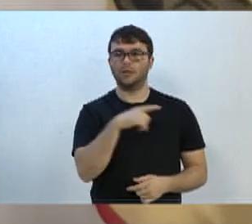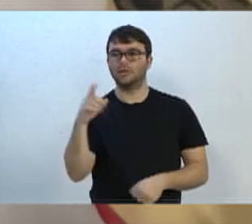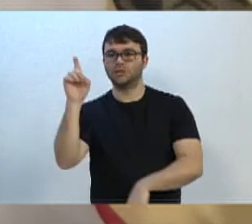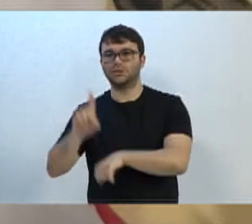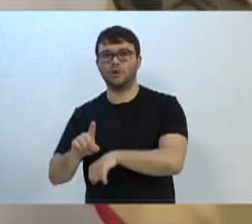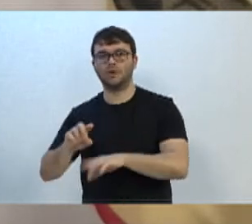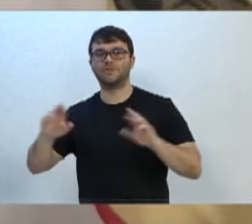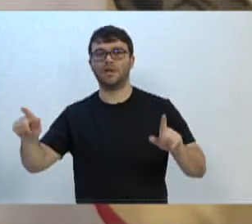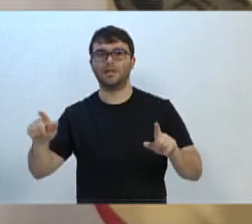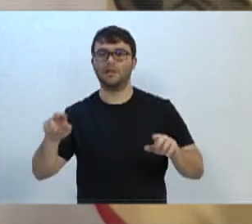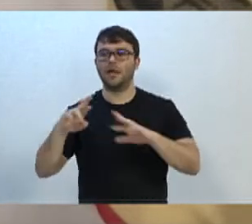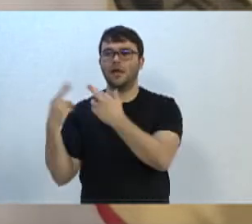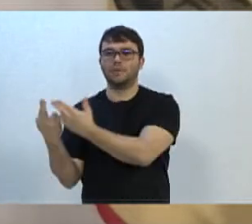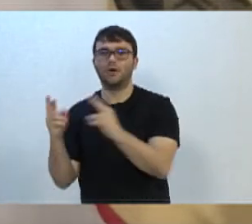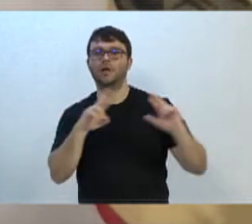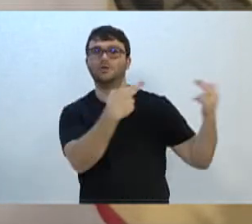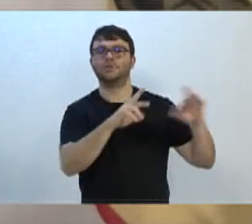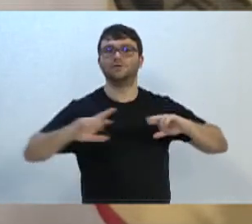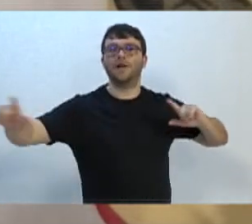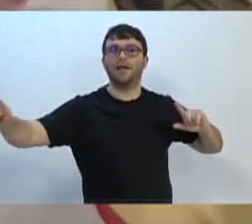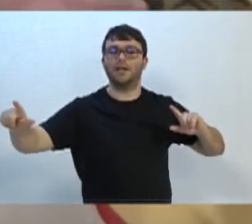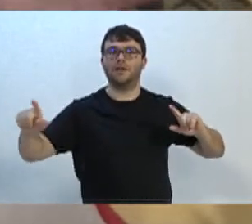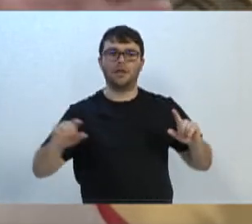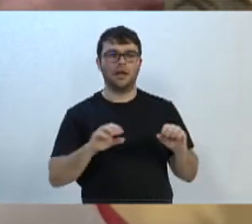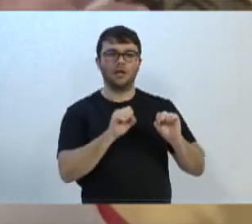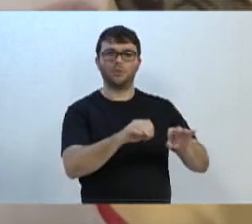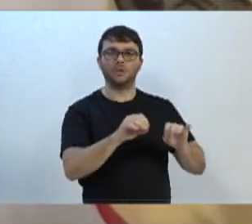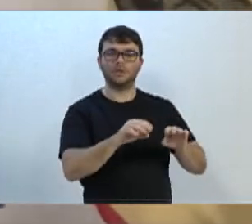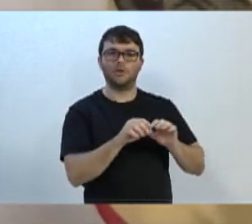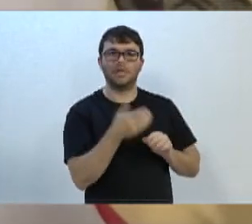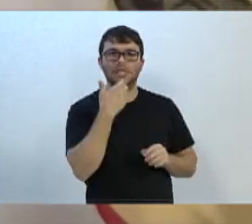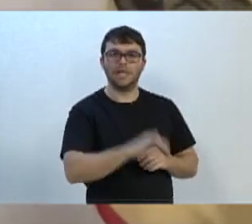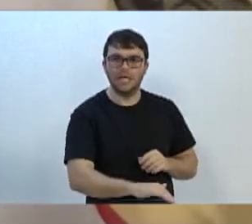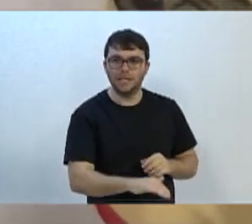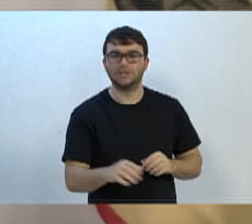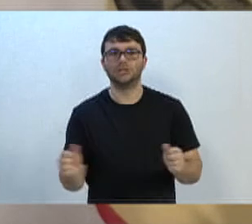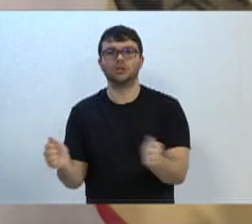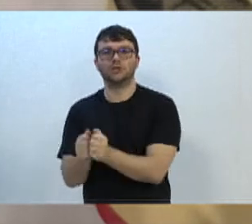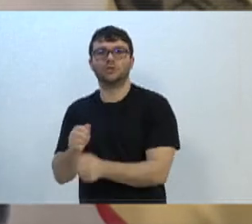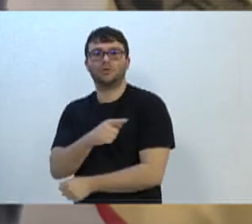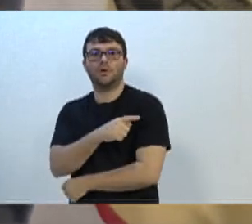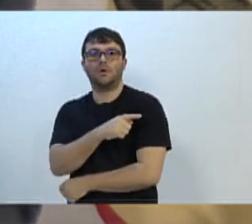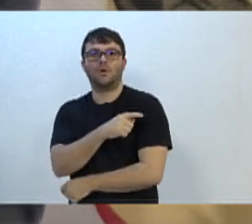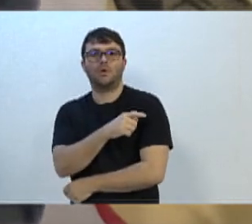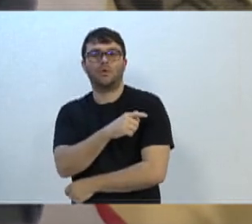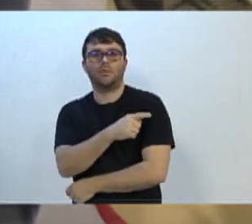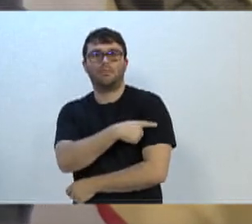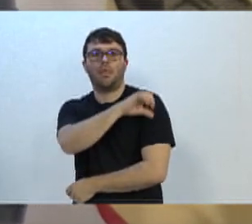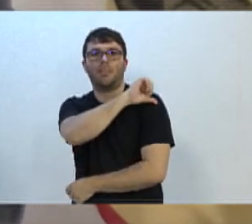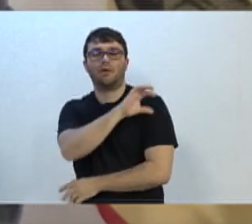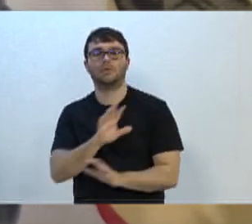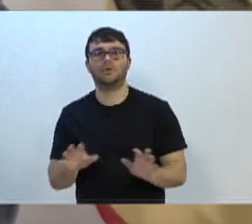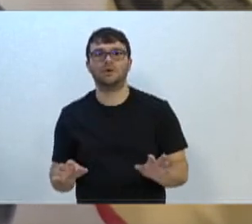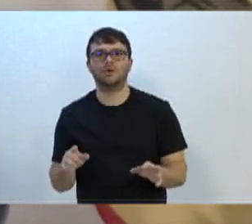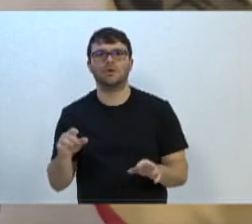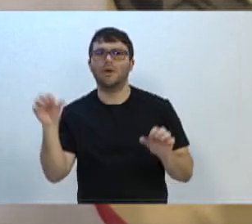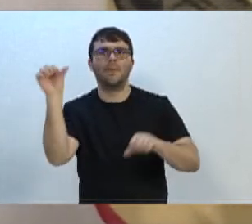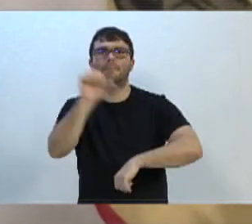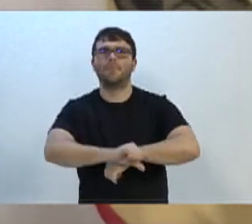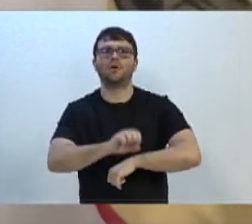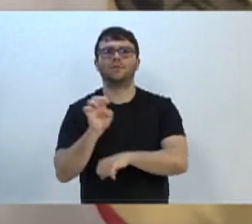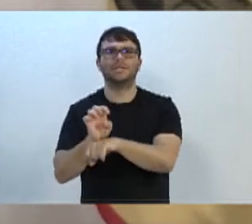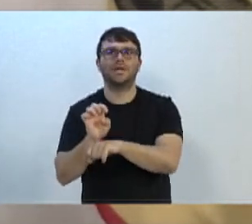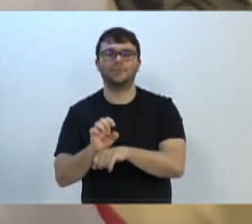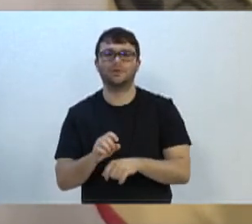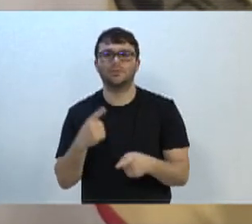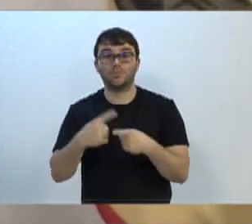outra reunião separada aí a educação infantil com educação Ensino Fundamental eu falei meu é pior do que o estado porque nós temos